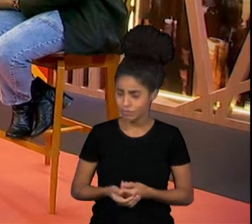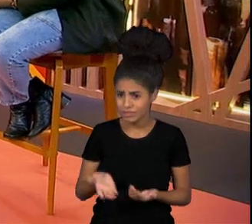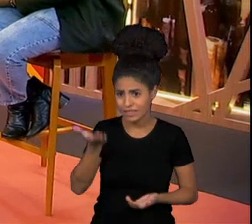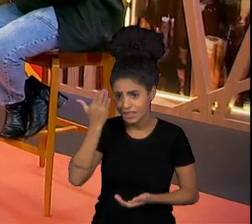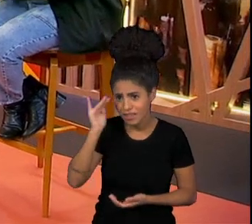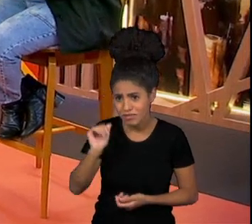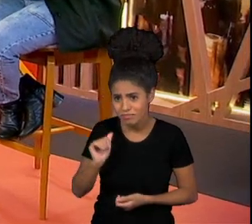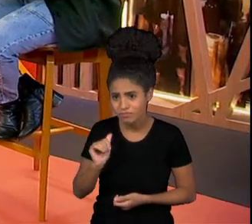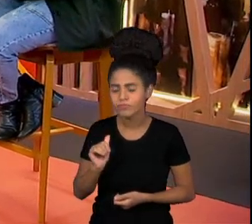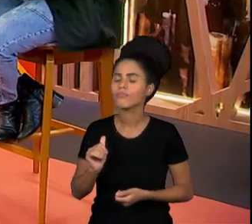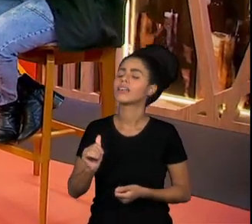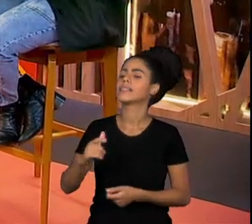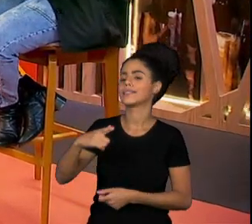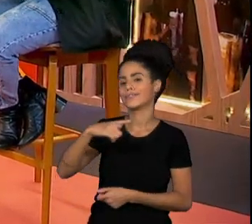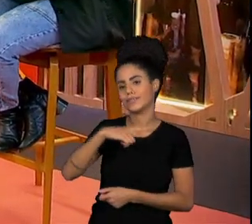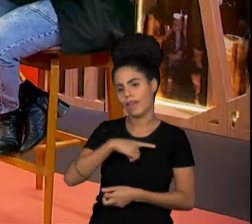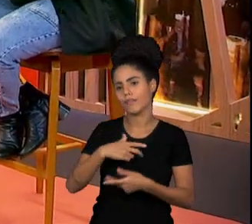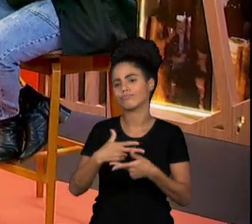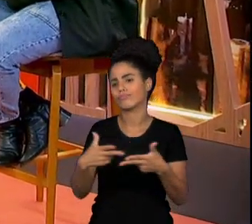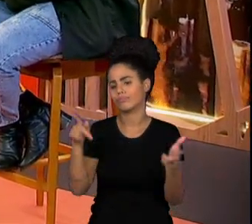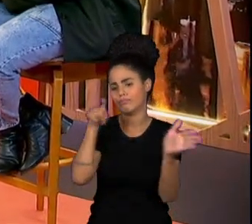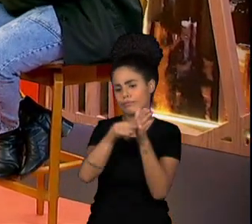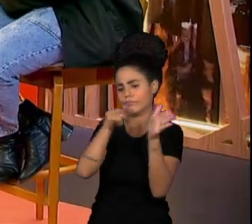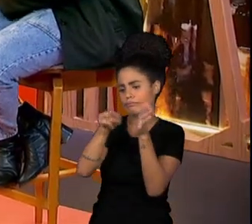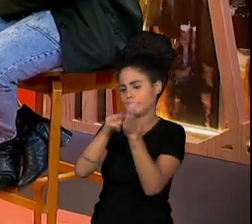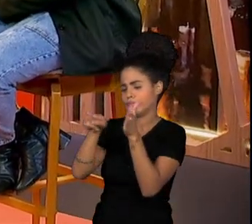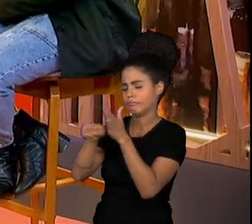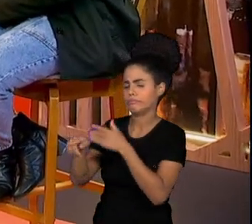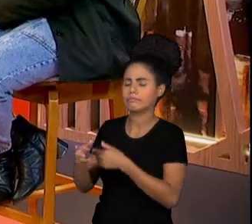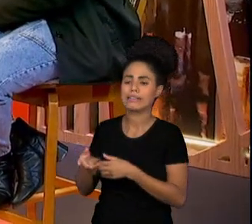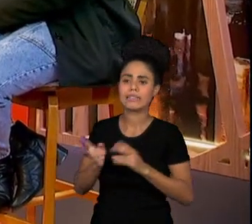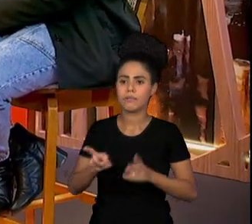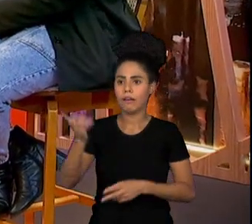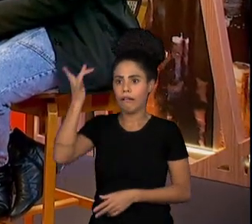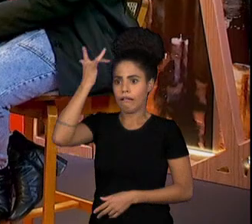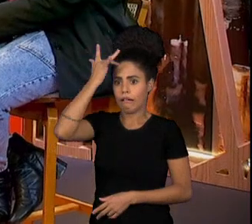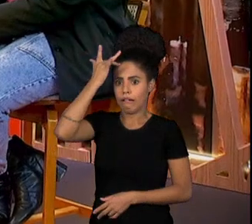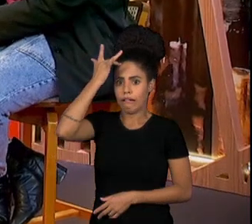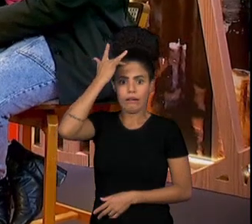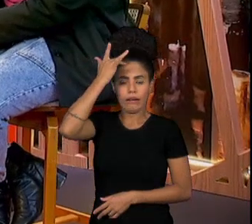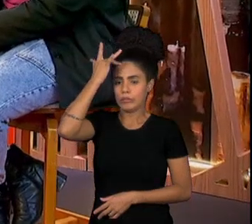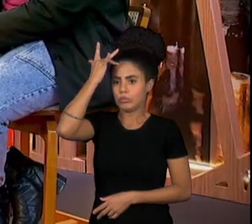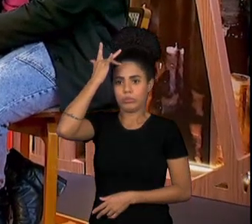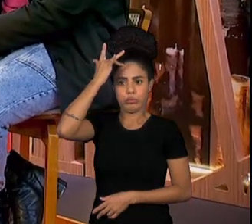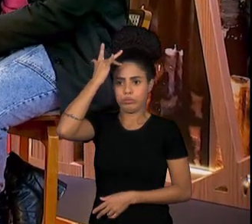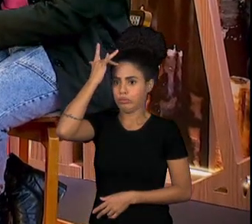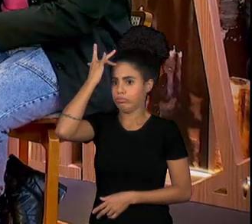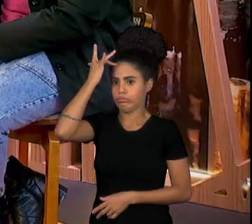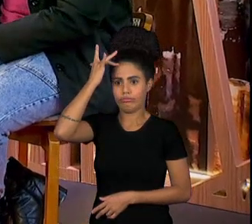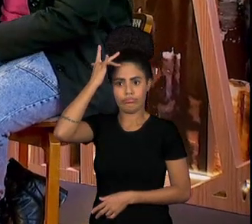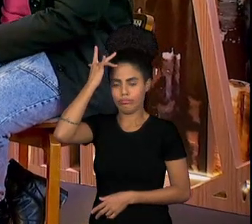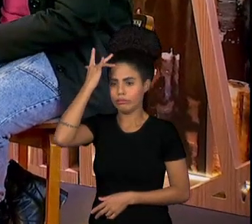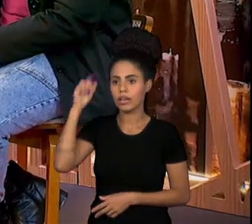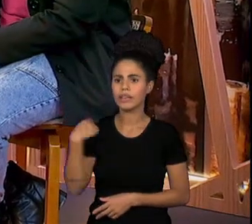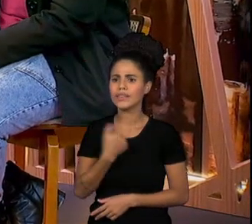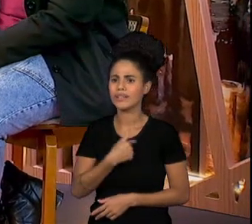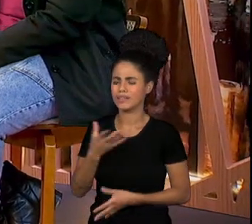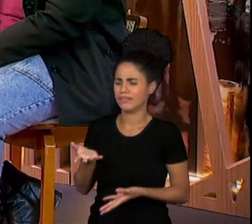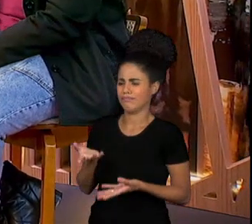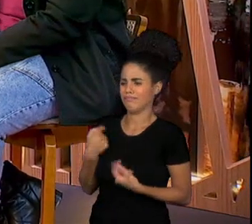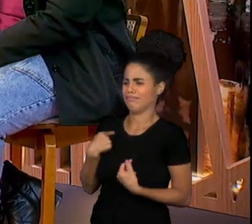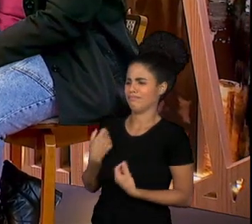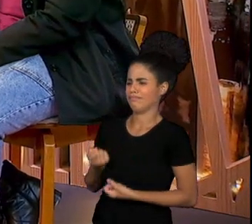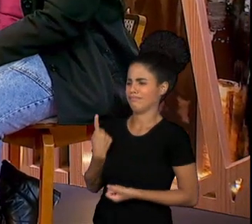Também. Então, tem muito isso. E as perguntas realmente são absurdas no nível que chega a ser, para nós, chega a